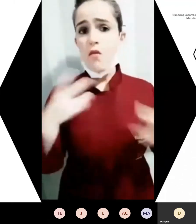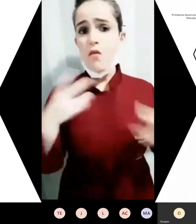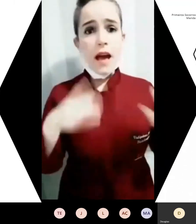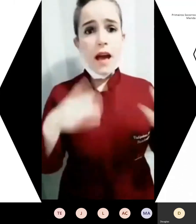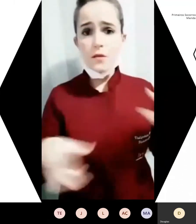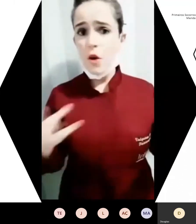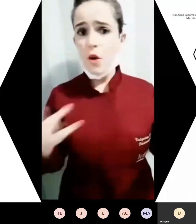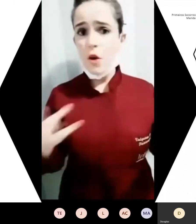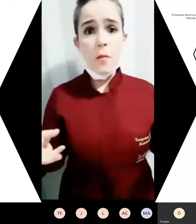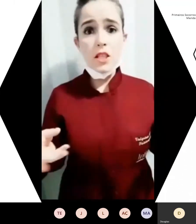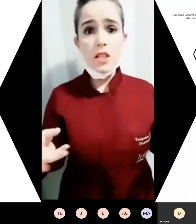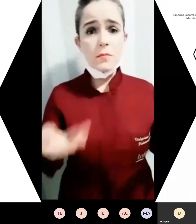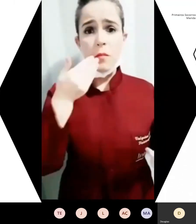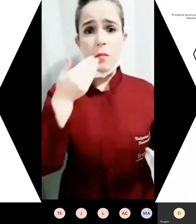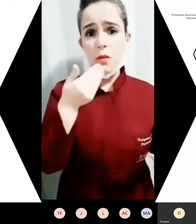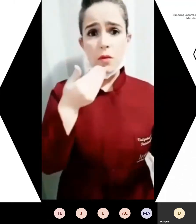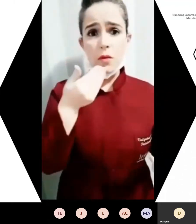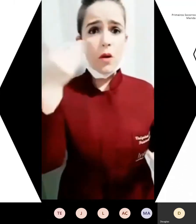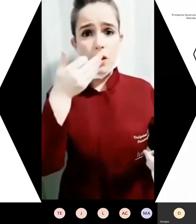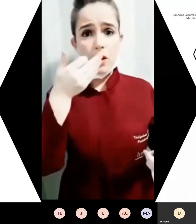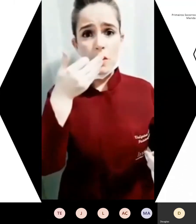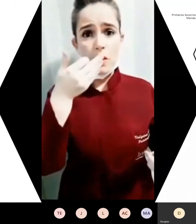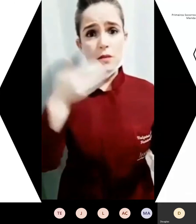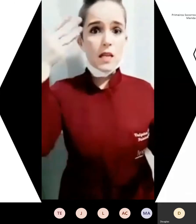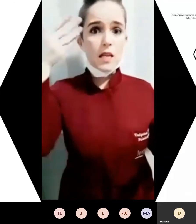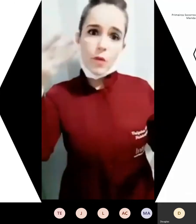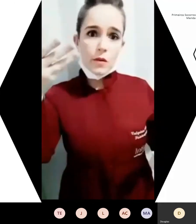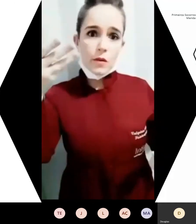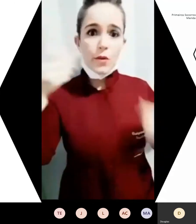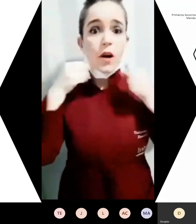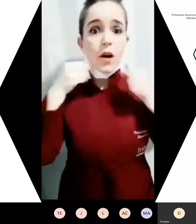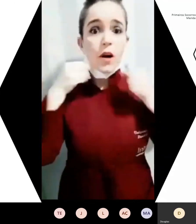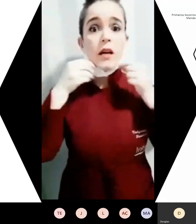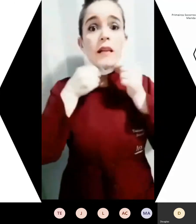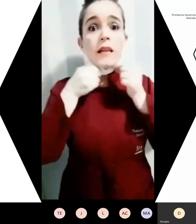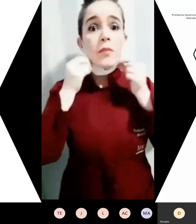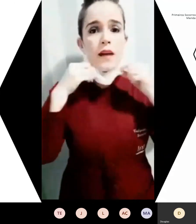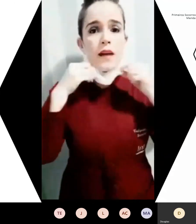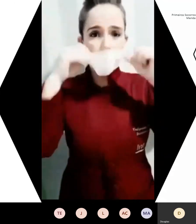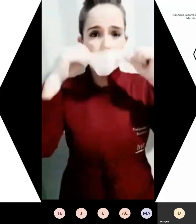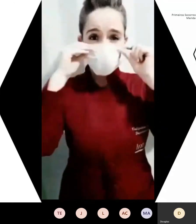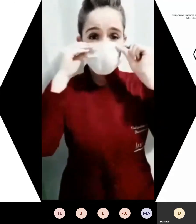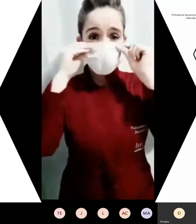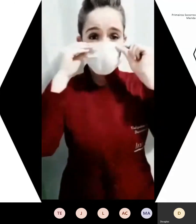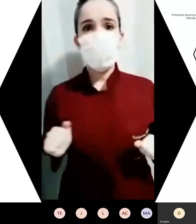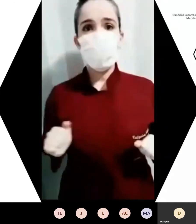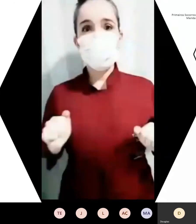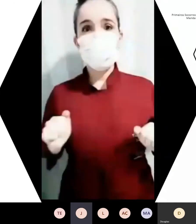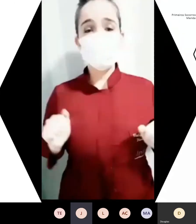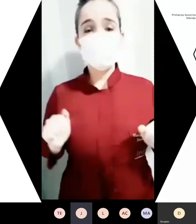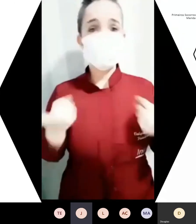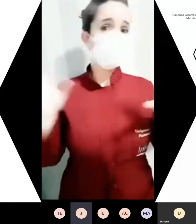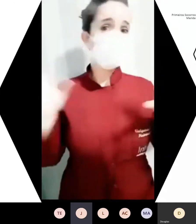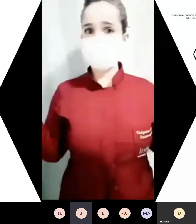aqui, conversam normalmente, botam a mão na boca, botam a mão no nariz, botam a mão no olho, depois vai lá e